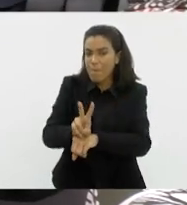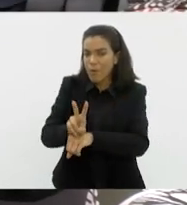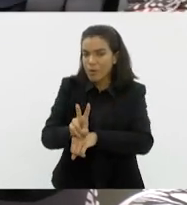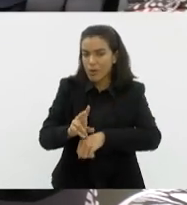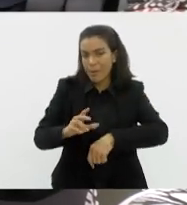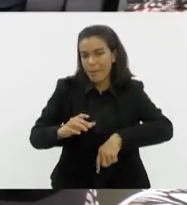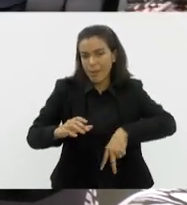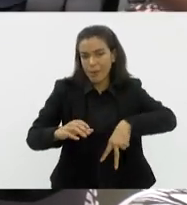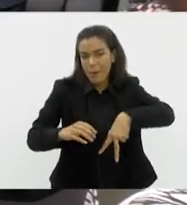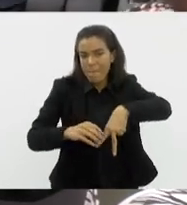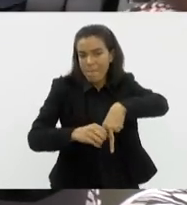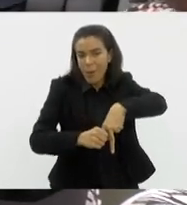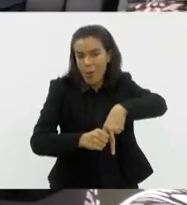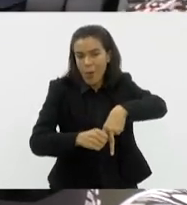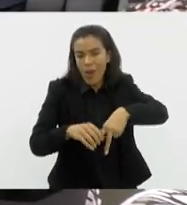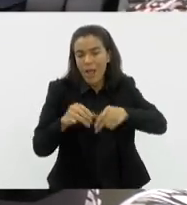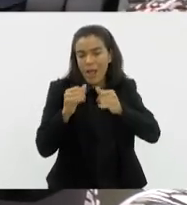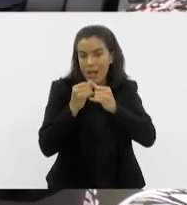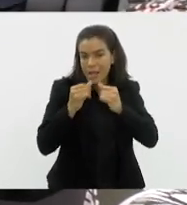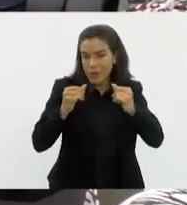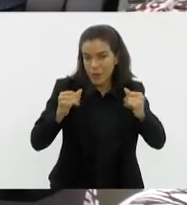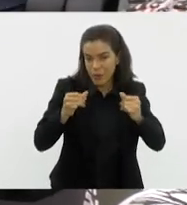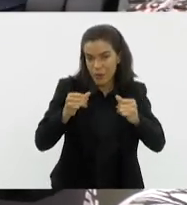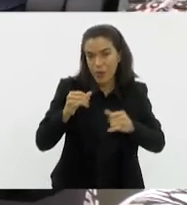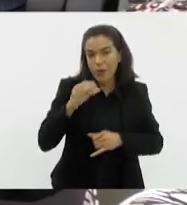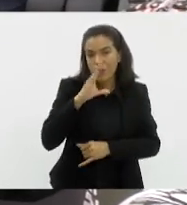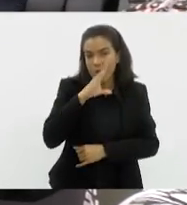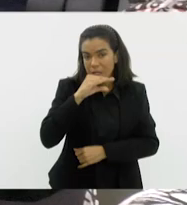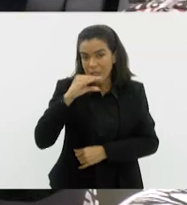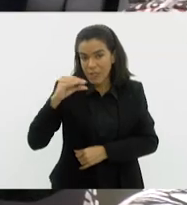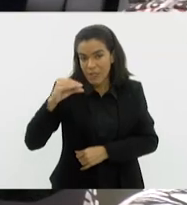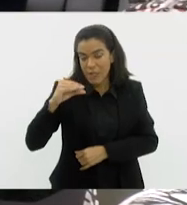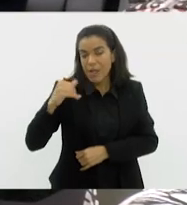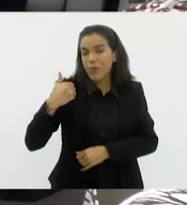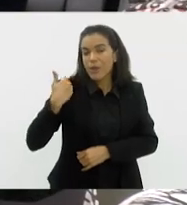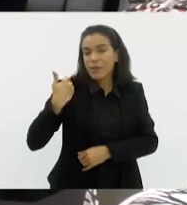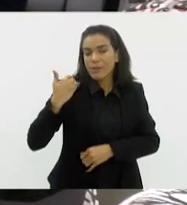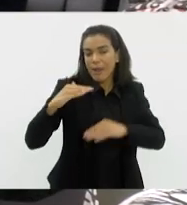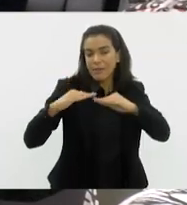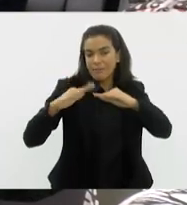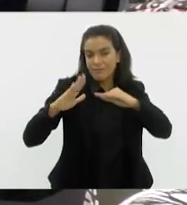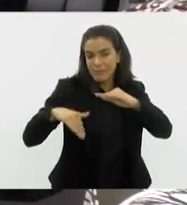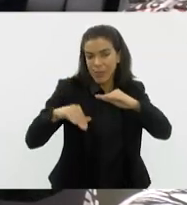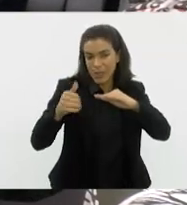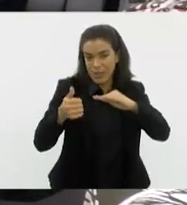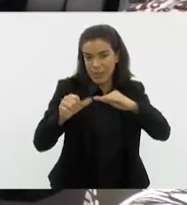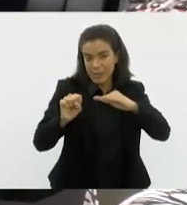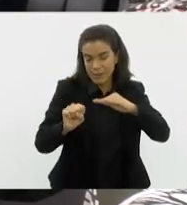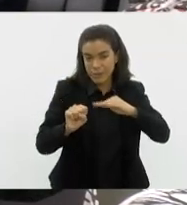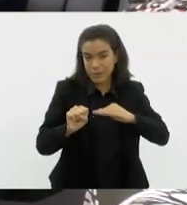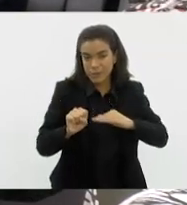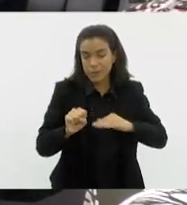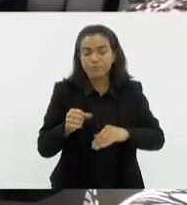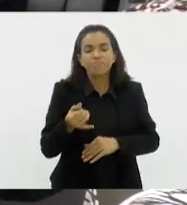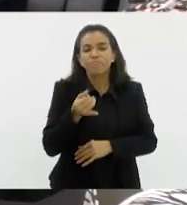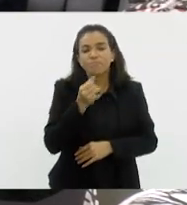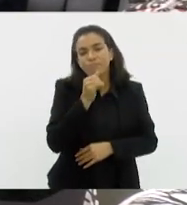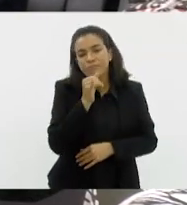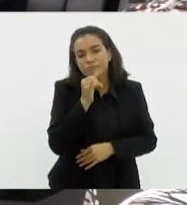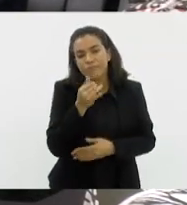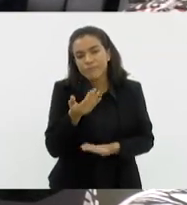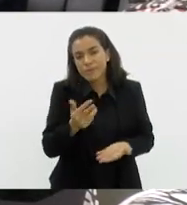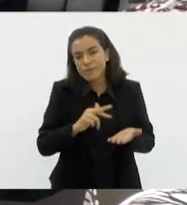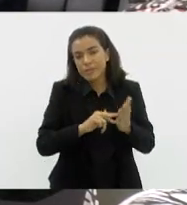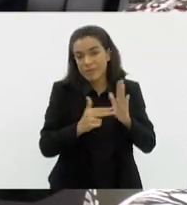eletrônico para adolescentes, para menores de 18 anos. Né? Então, né,